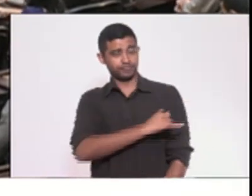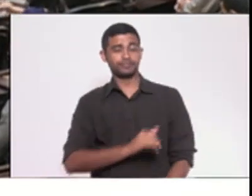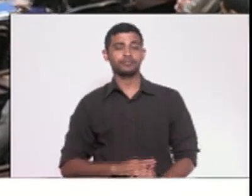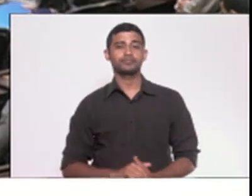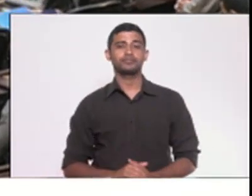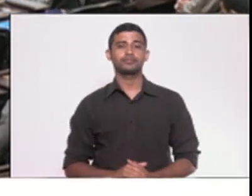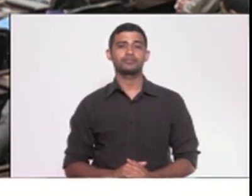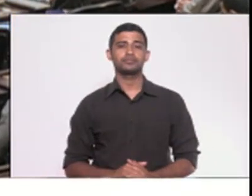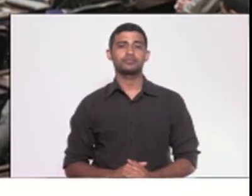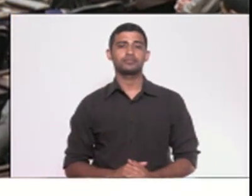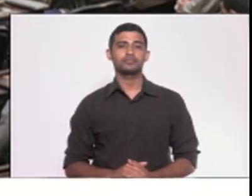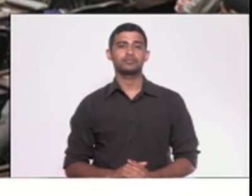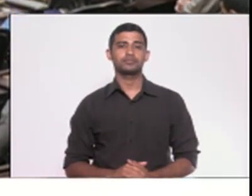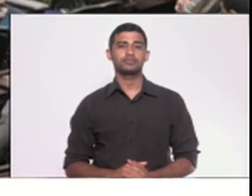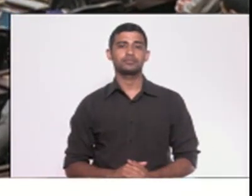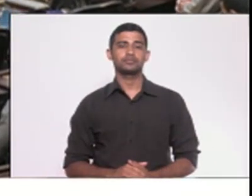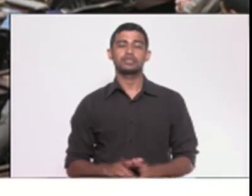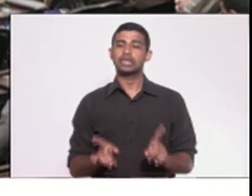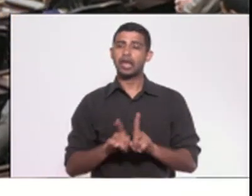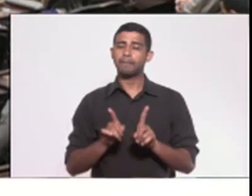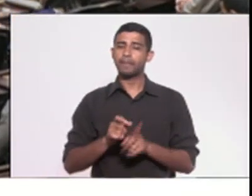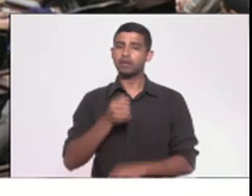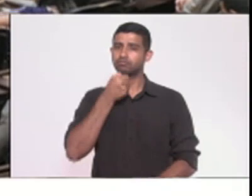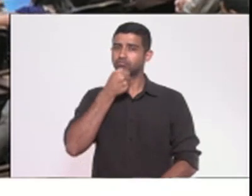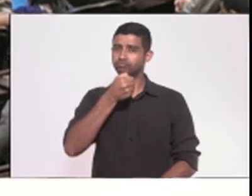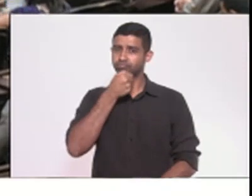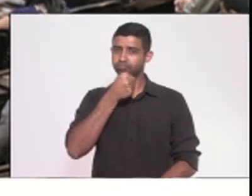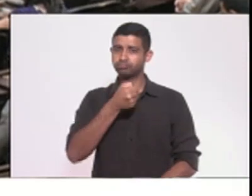Janeiro, jornalista